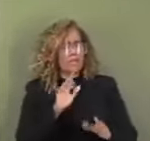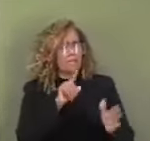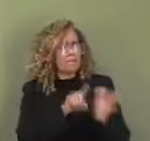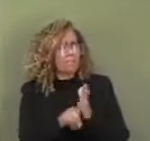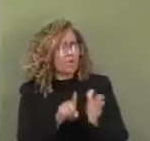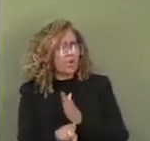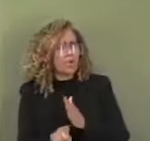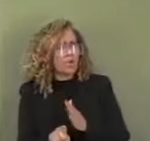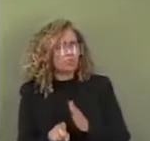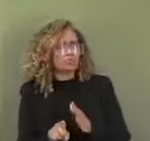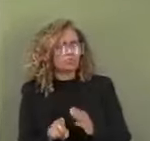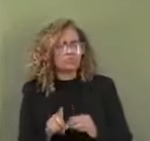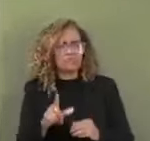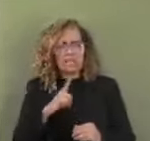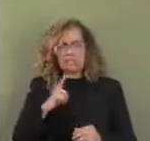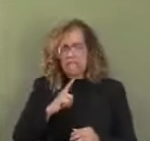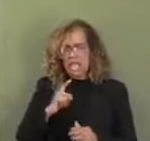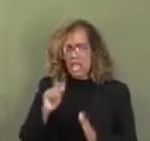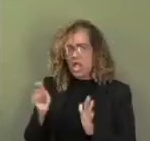nas farmácias para vender?